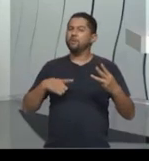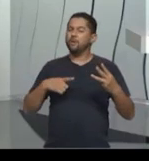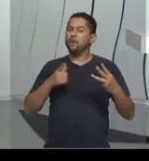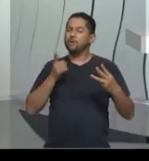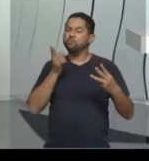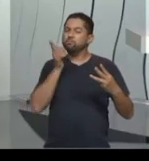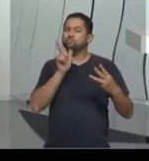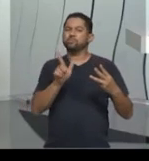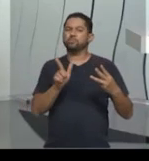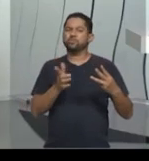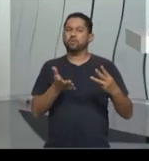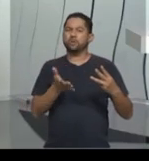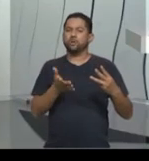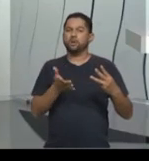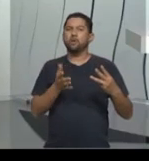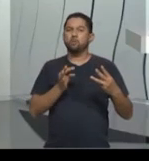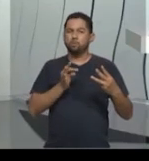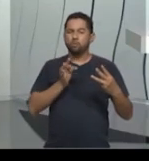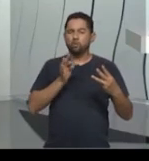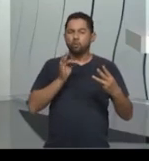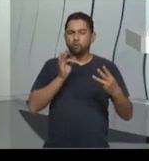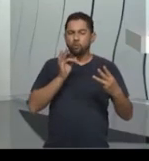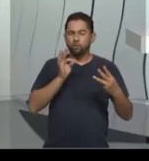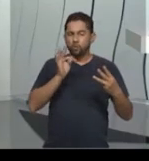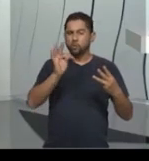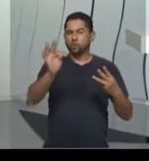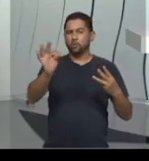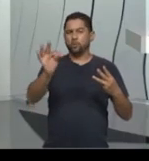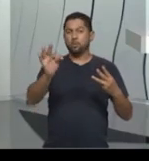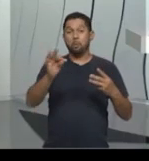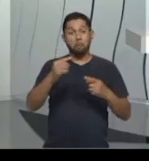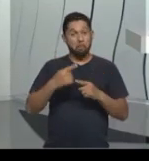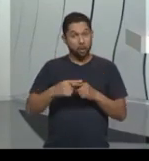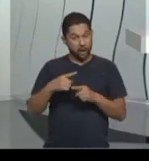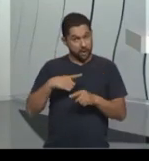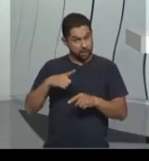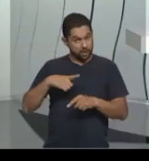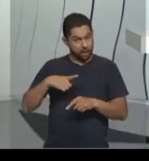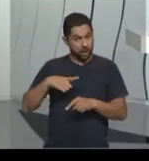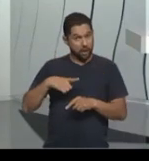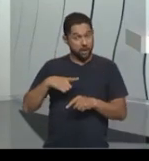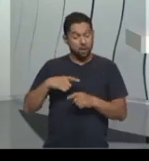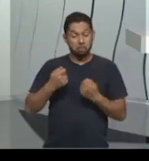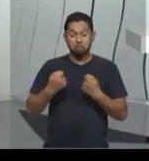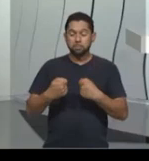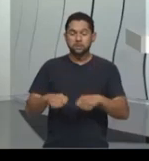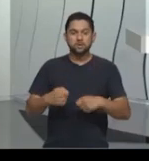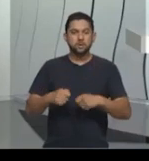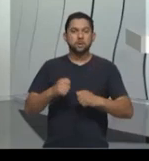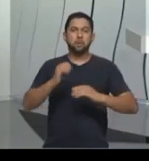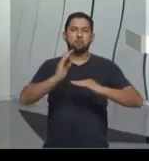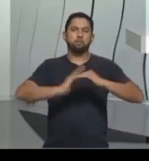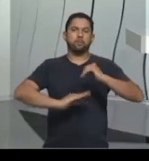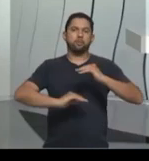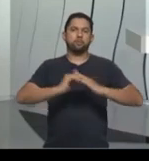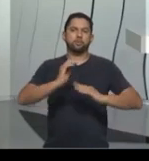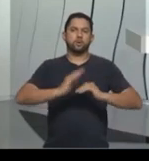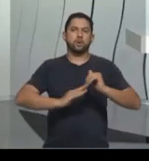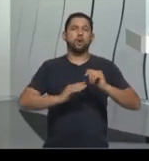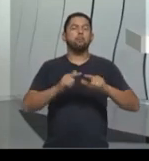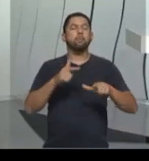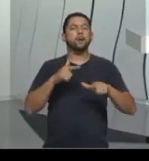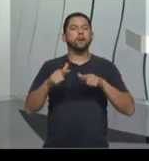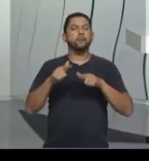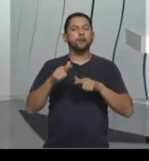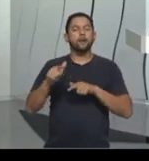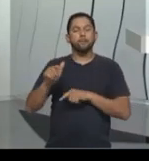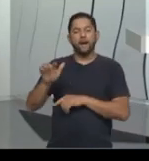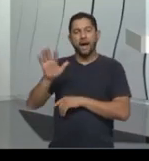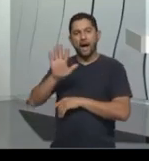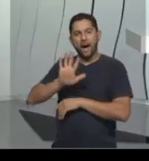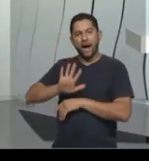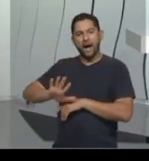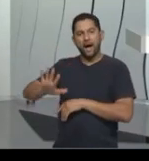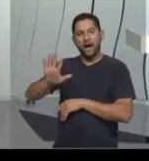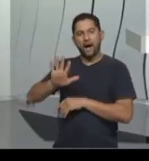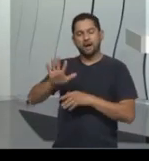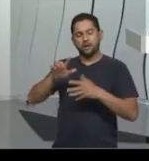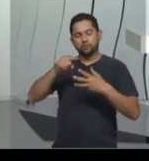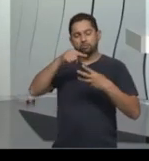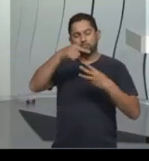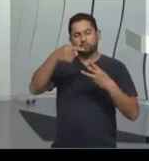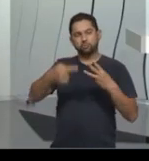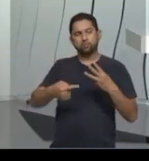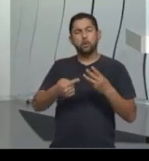porque há uma necessidade cada vez maior de profissionais que vão trabalhar para essa área de estudo do